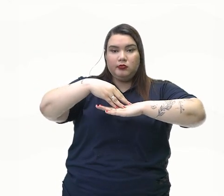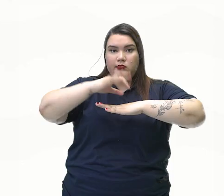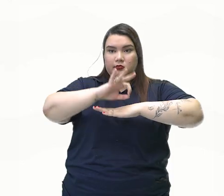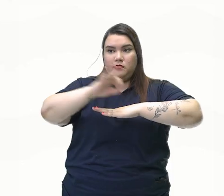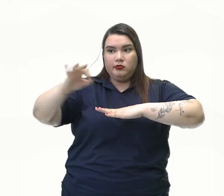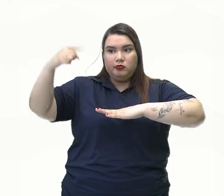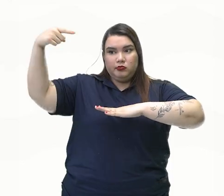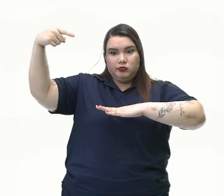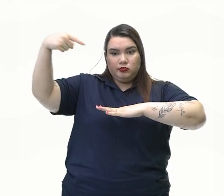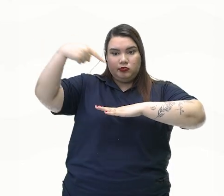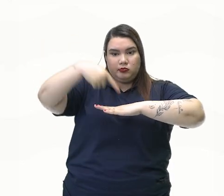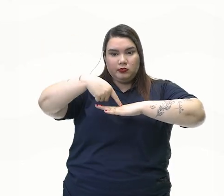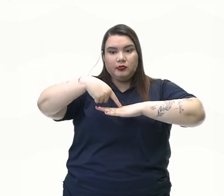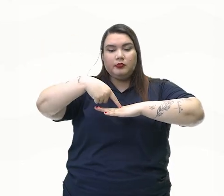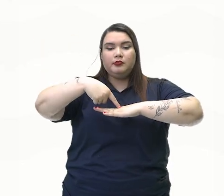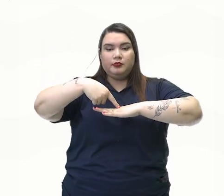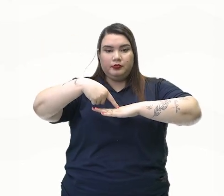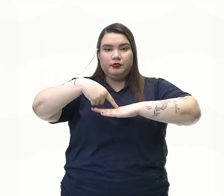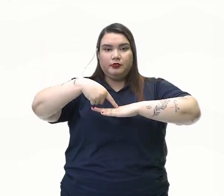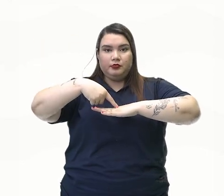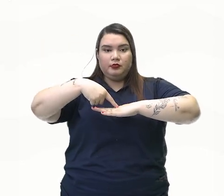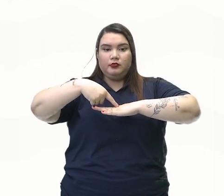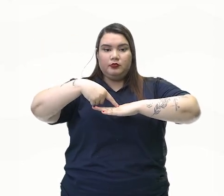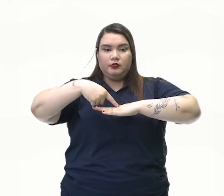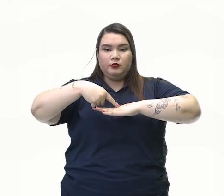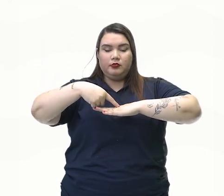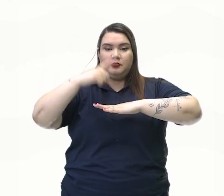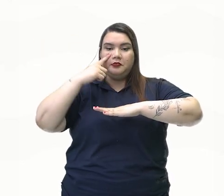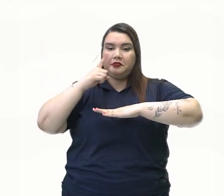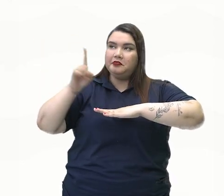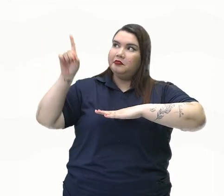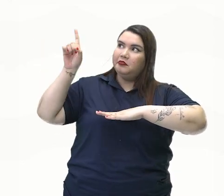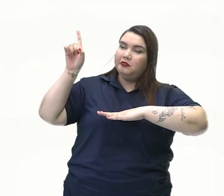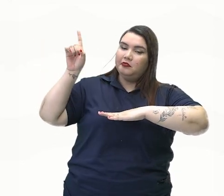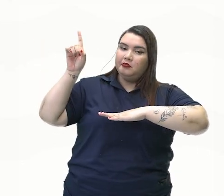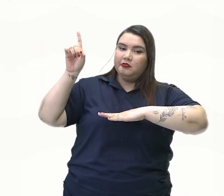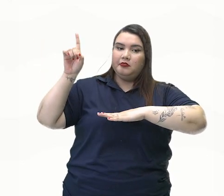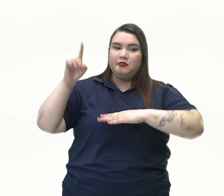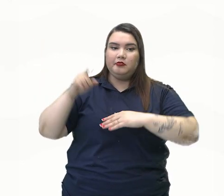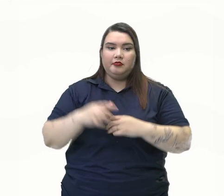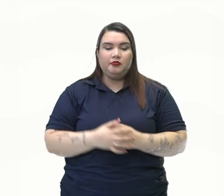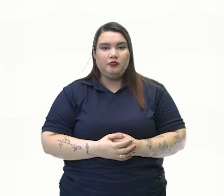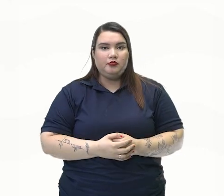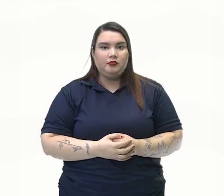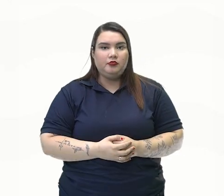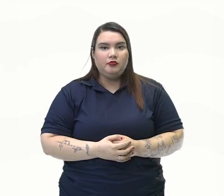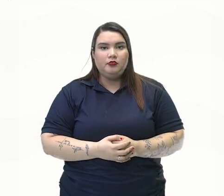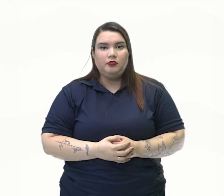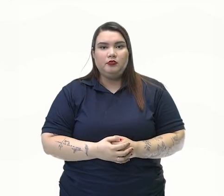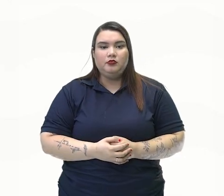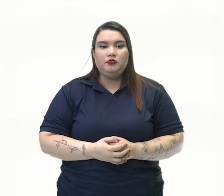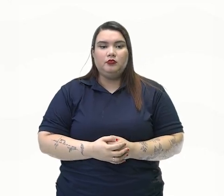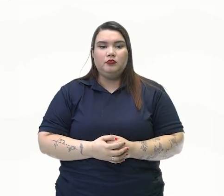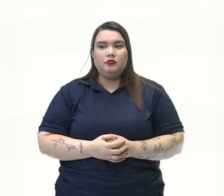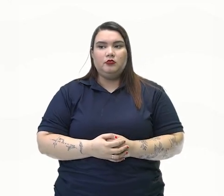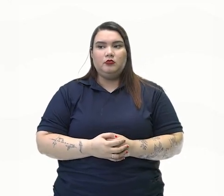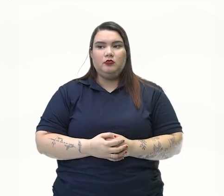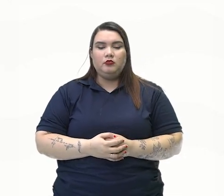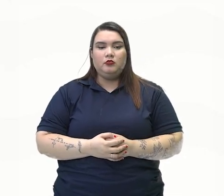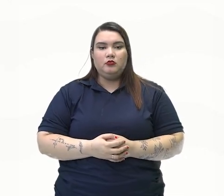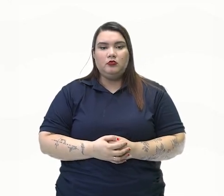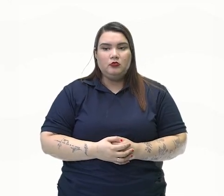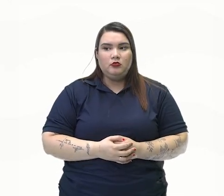você percebe aí, ó. Atingem a superfície, aí você percebe aí, ó, que